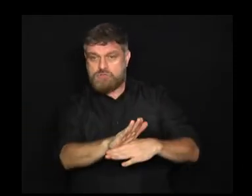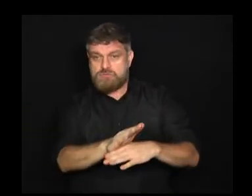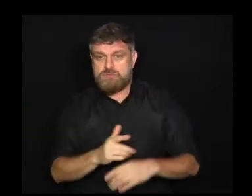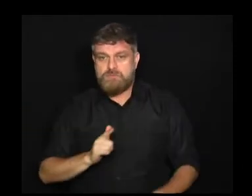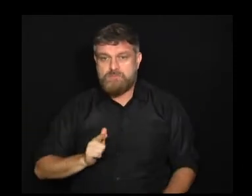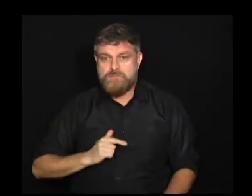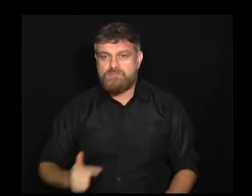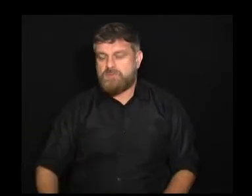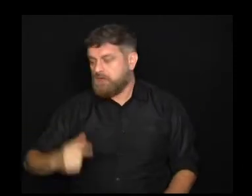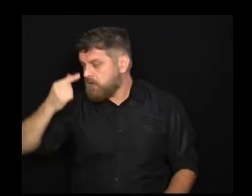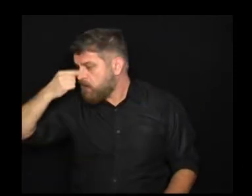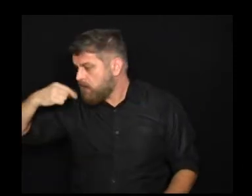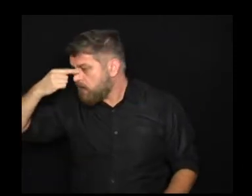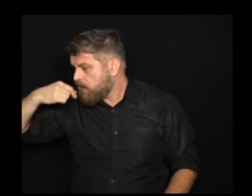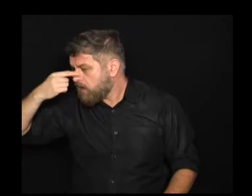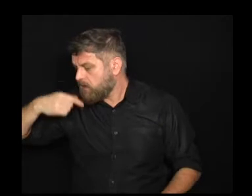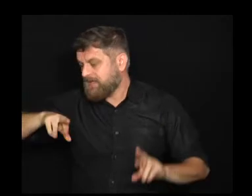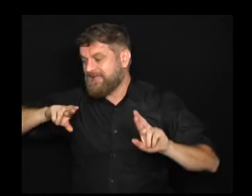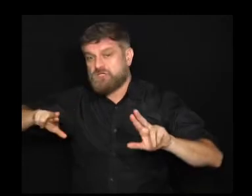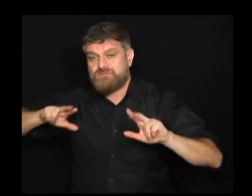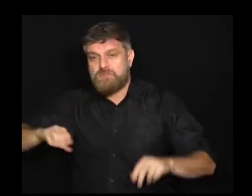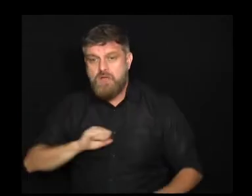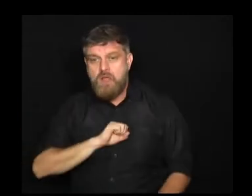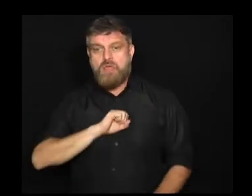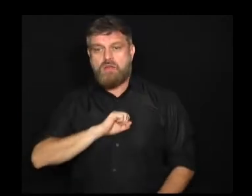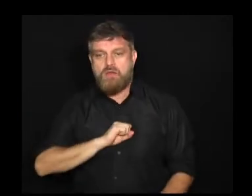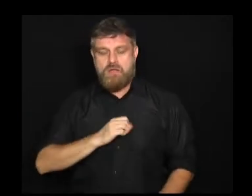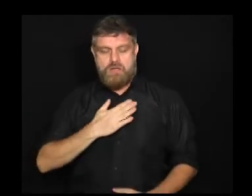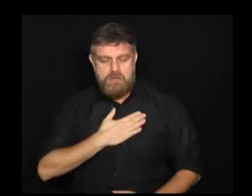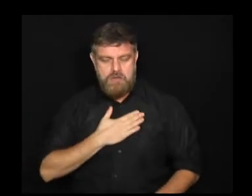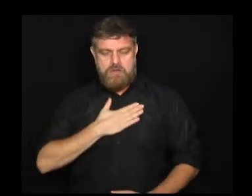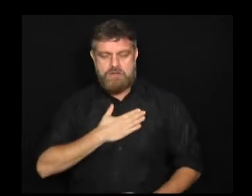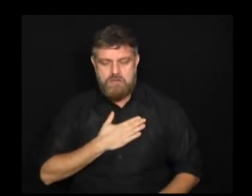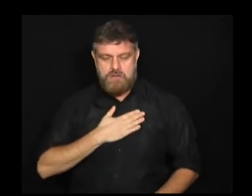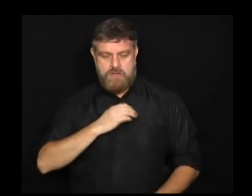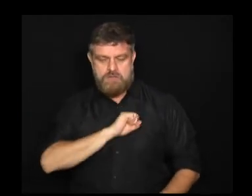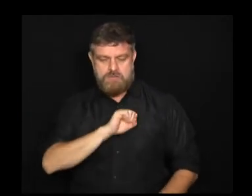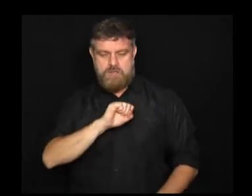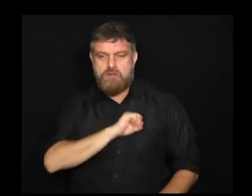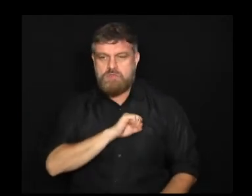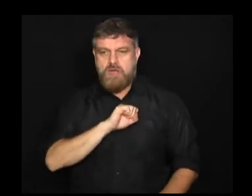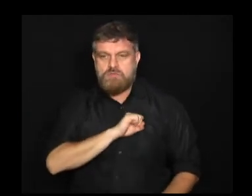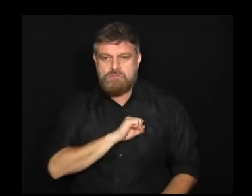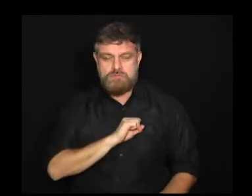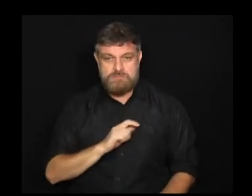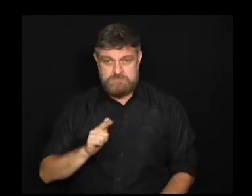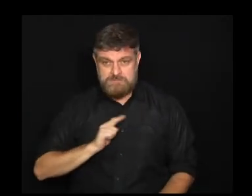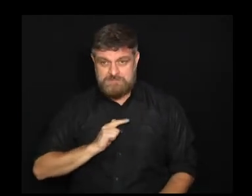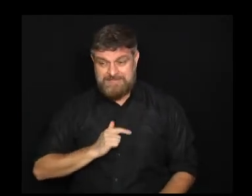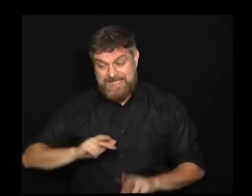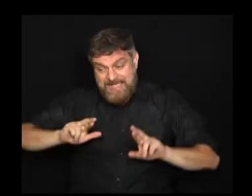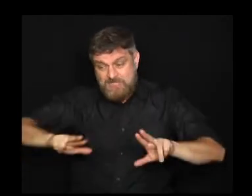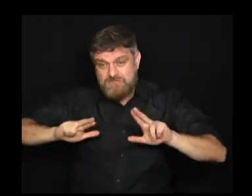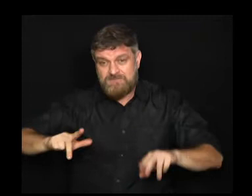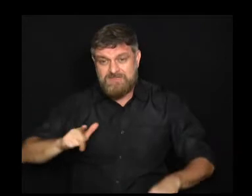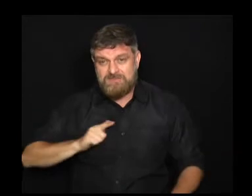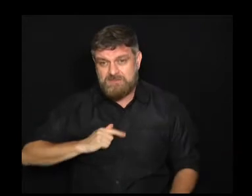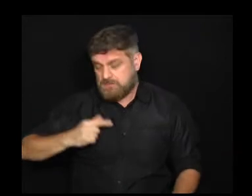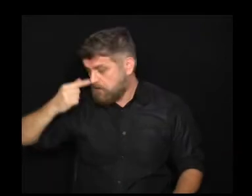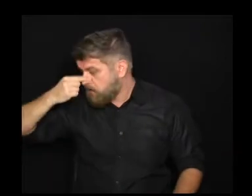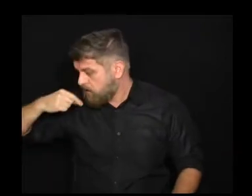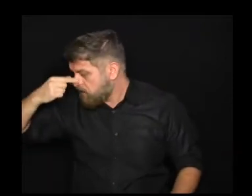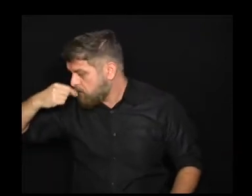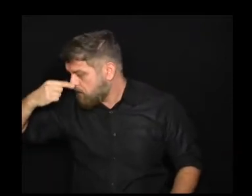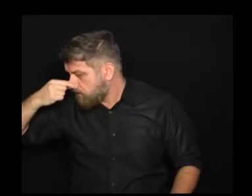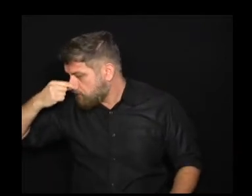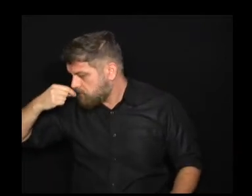comum a gente ter resfriado do que ter tosse, né? Então, as pessoas às vezes têm uma gripe, um quadro gripal, predomina a coriza